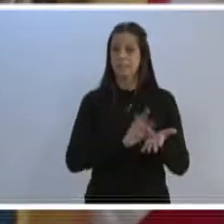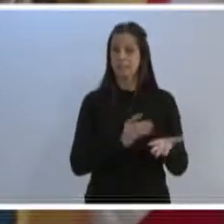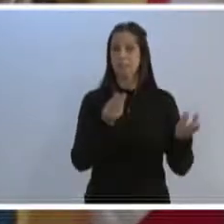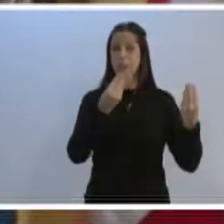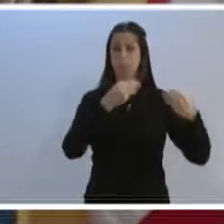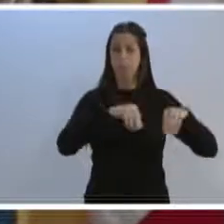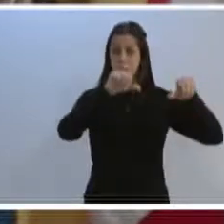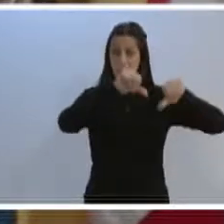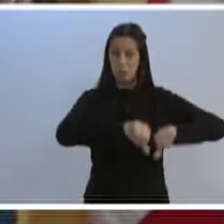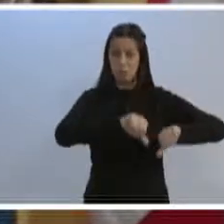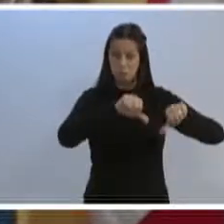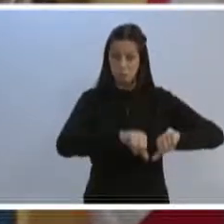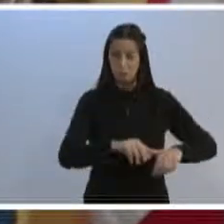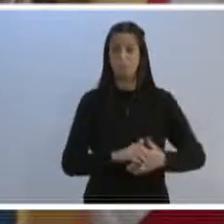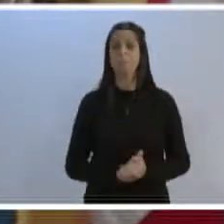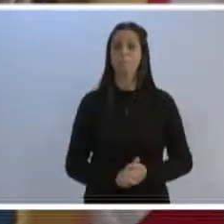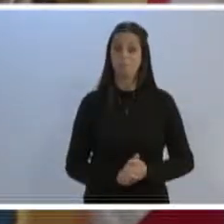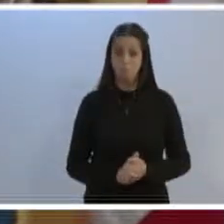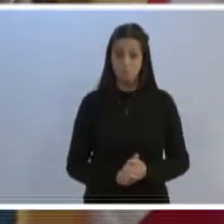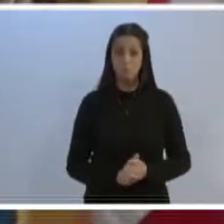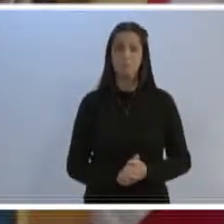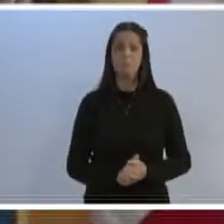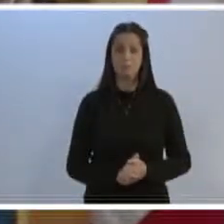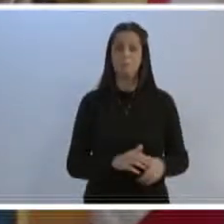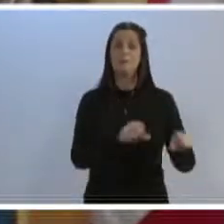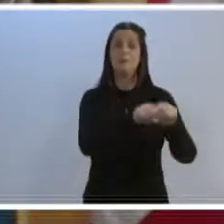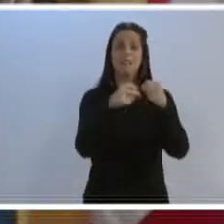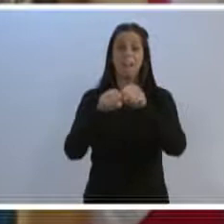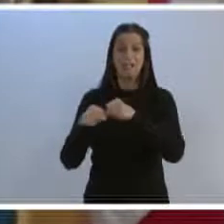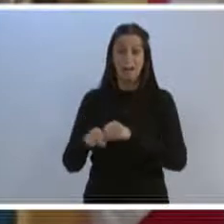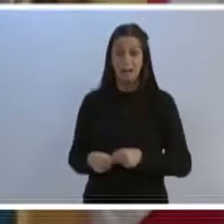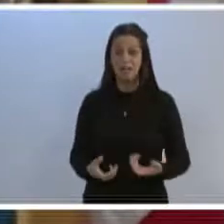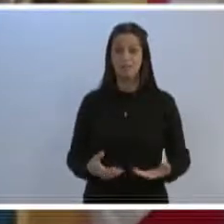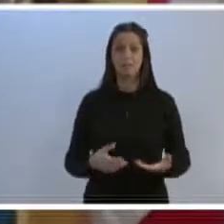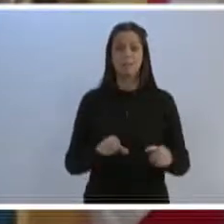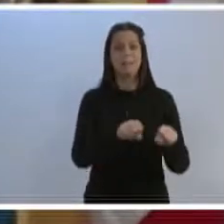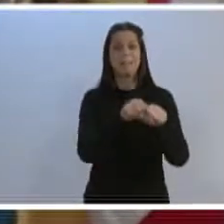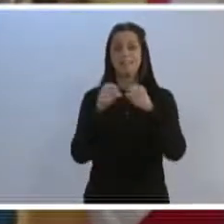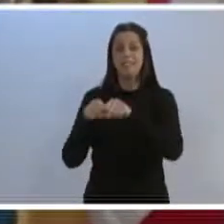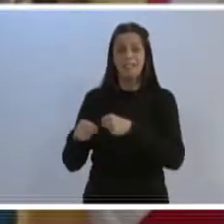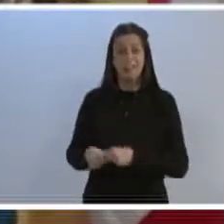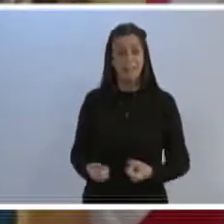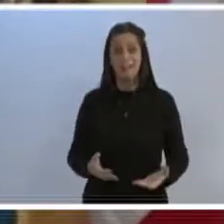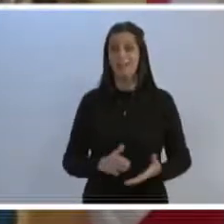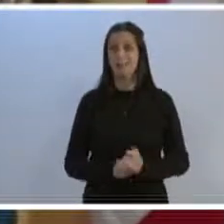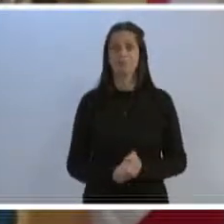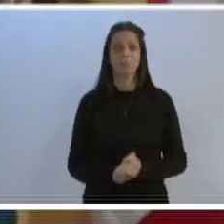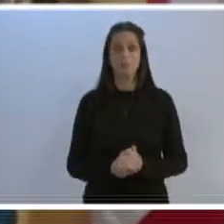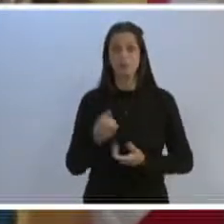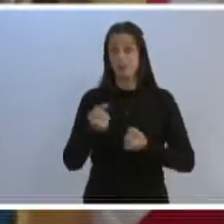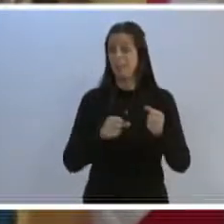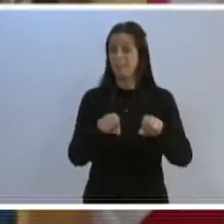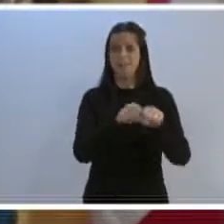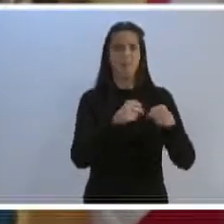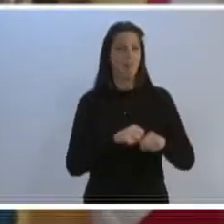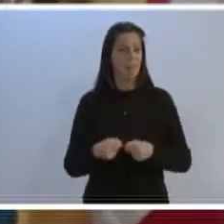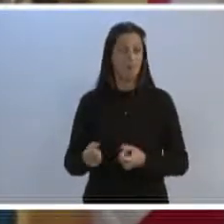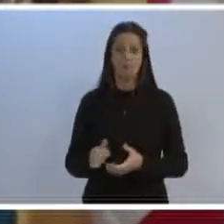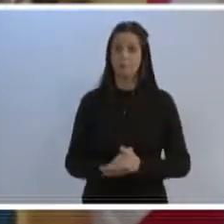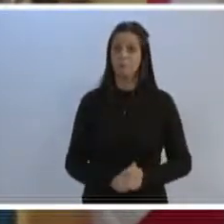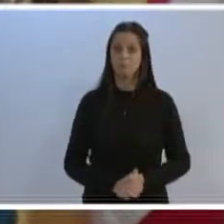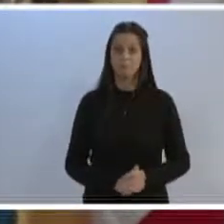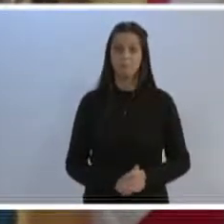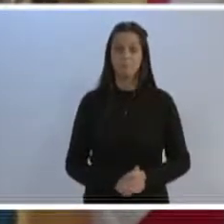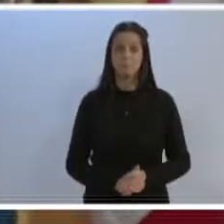situação muito muito danificados estão nos veículos e